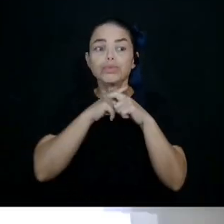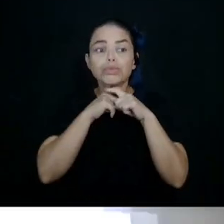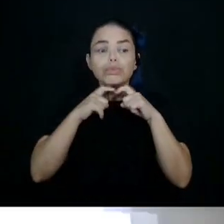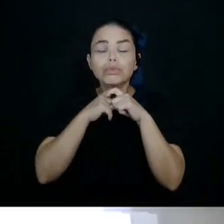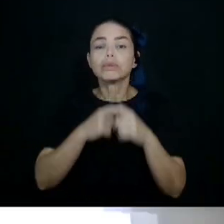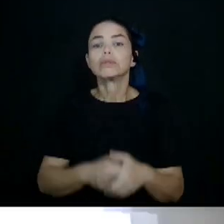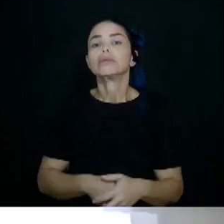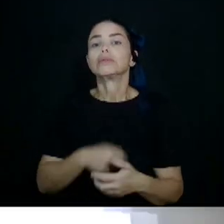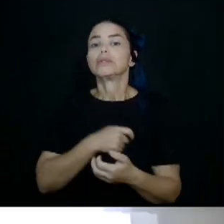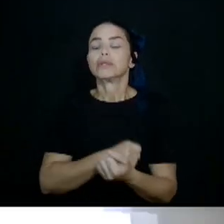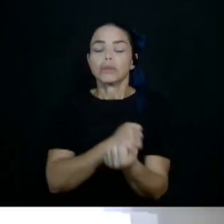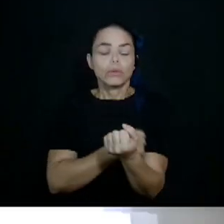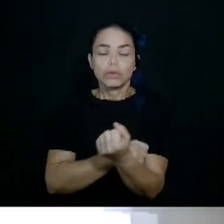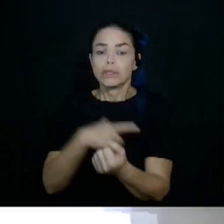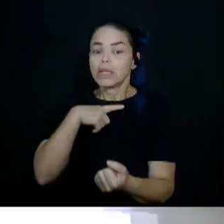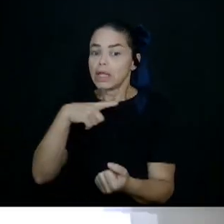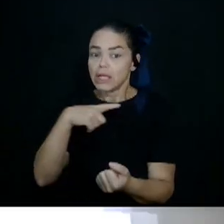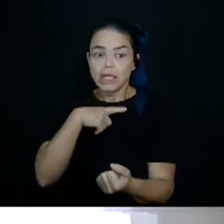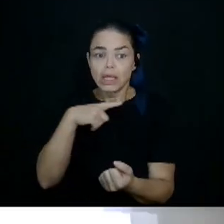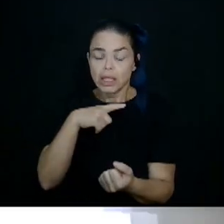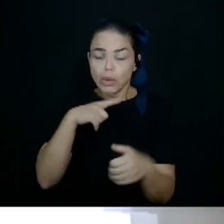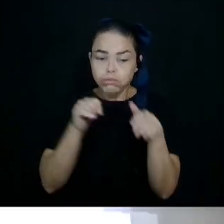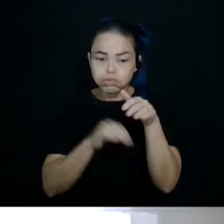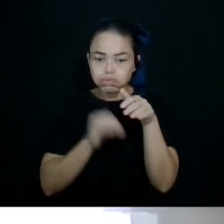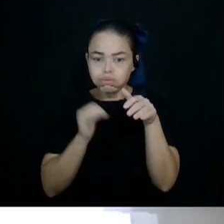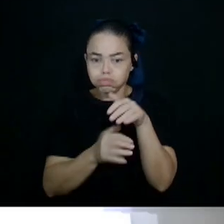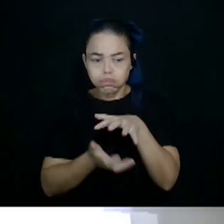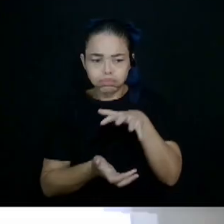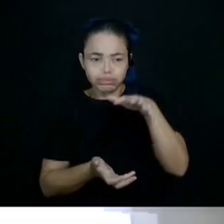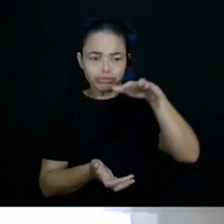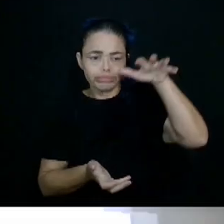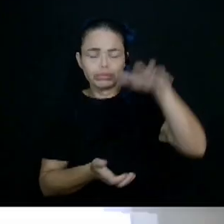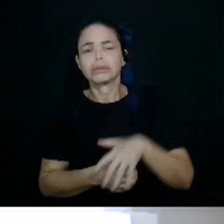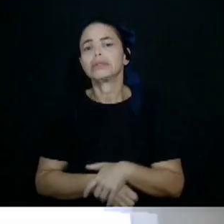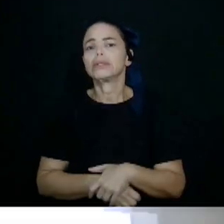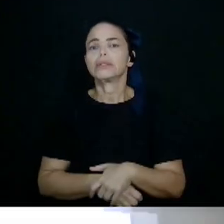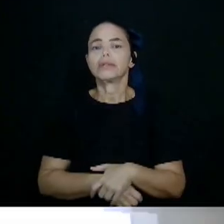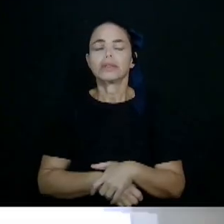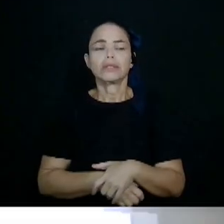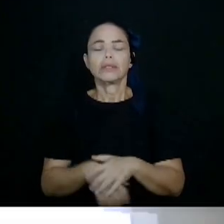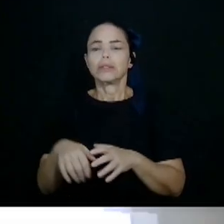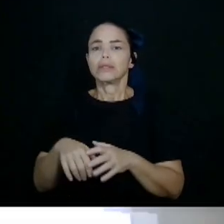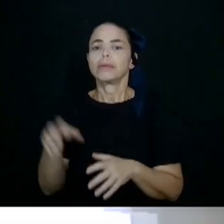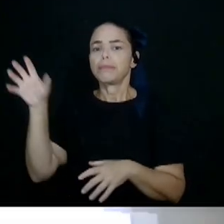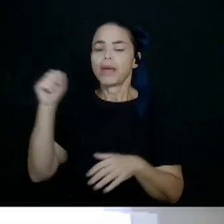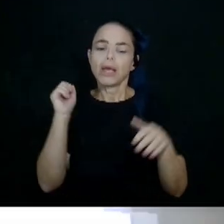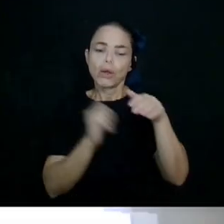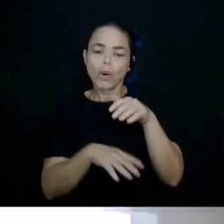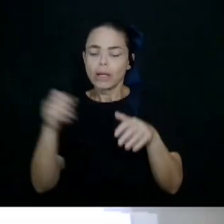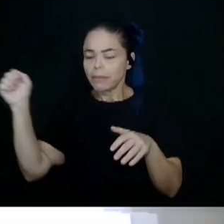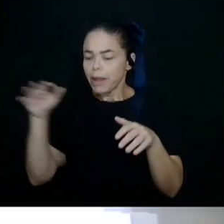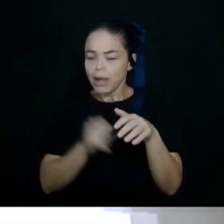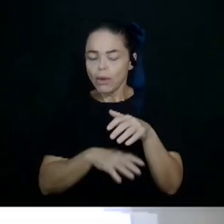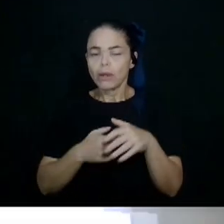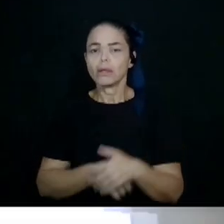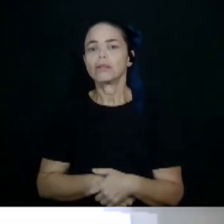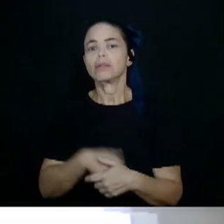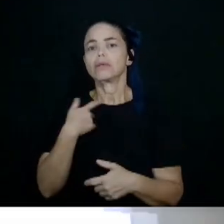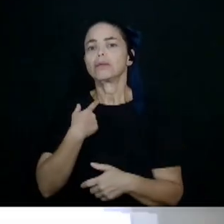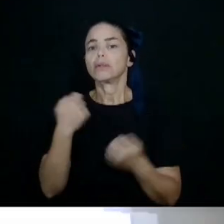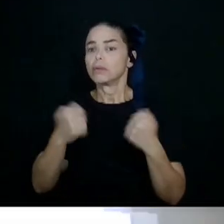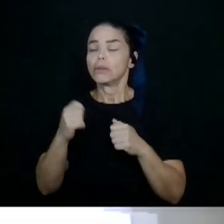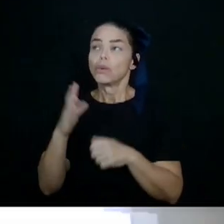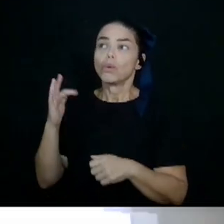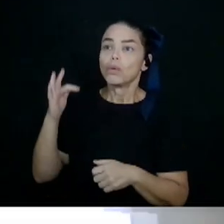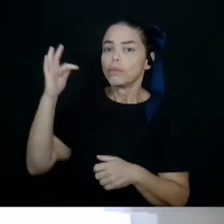mais obsessiva, mais compulsiva. Então, é isso, é o nível de sofrimento e esse questionamento. E se eu precisasse disso depois? Não,